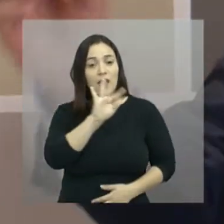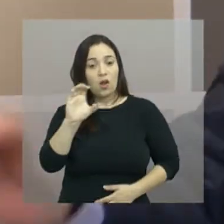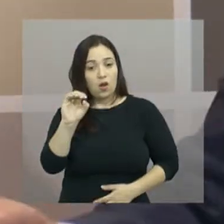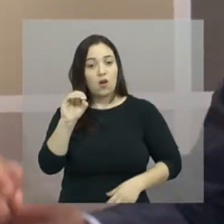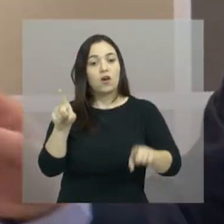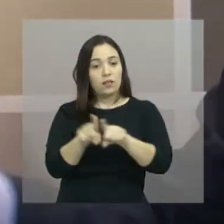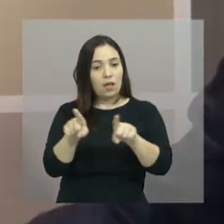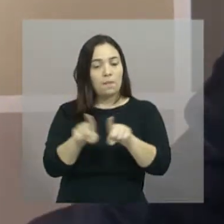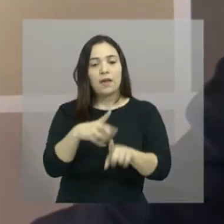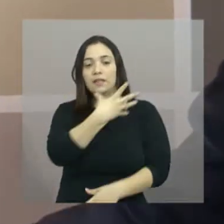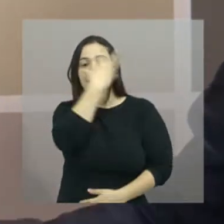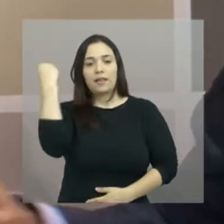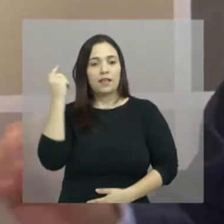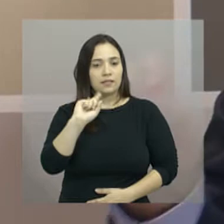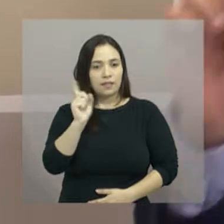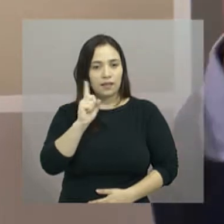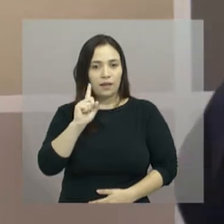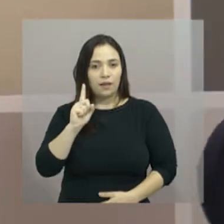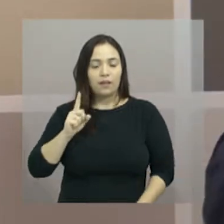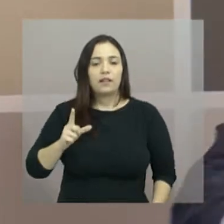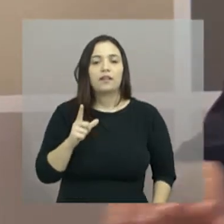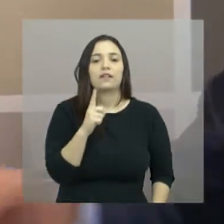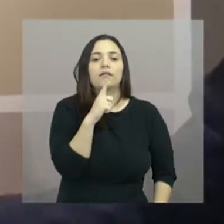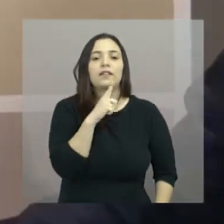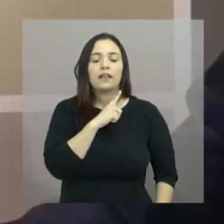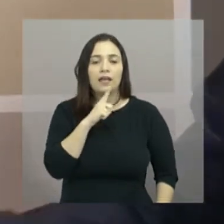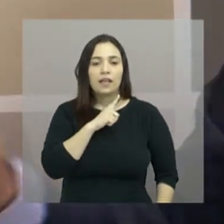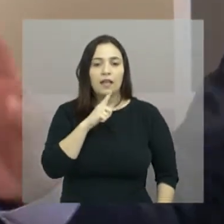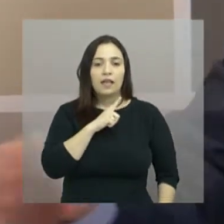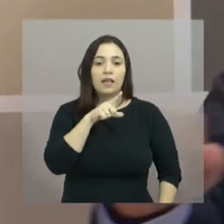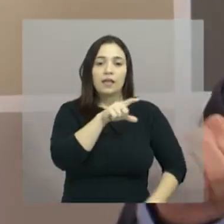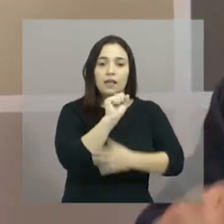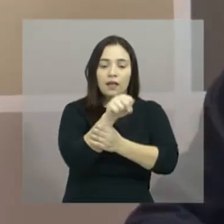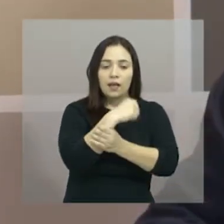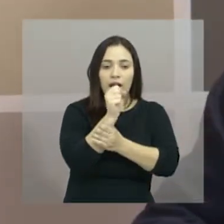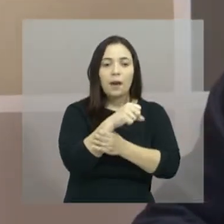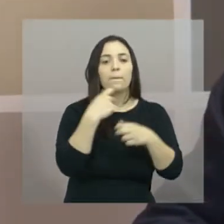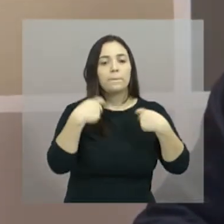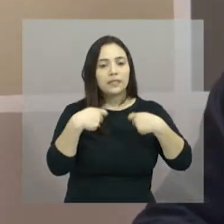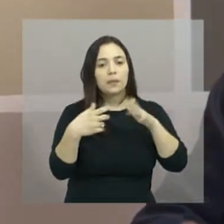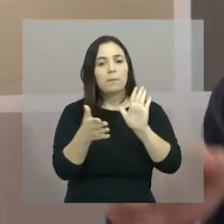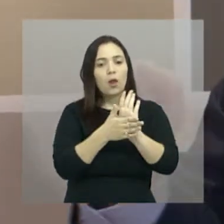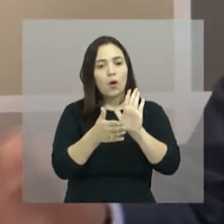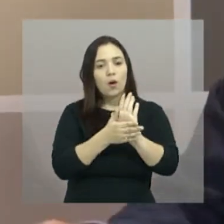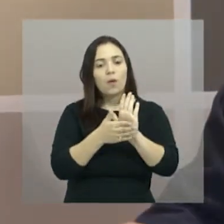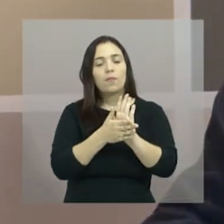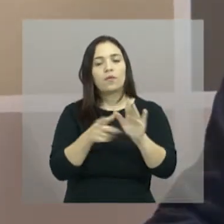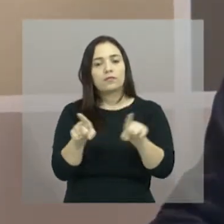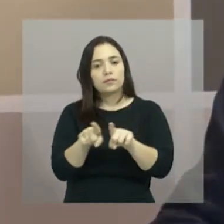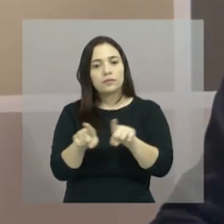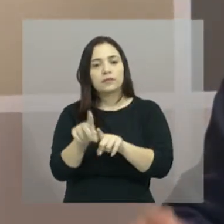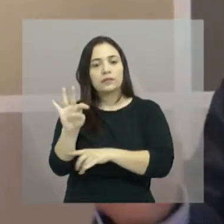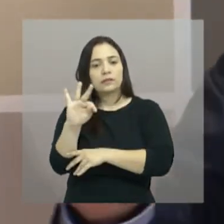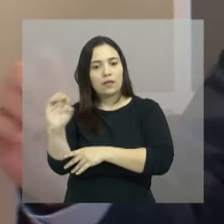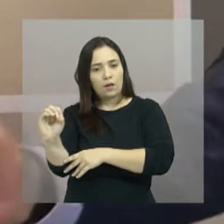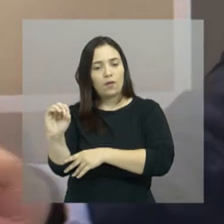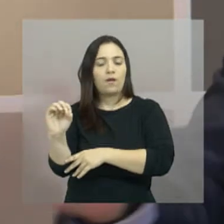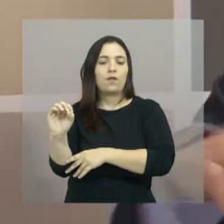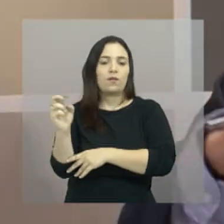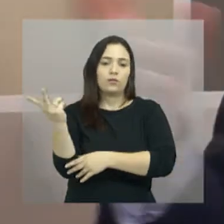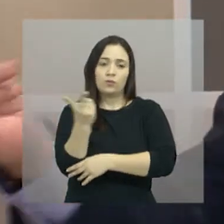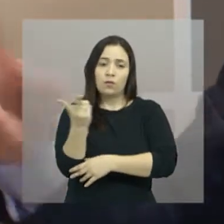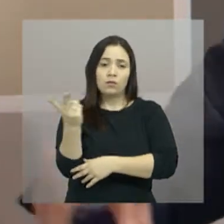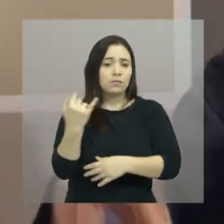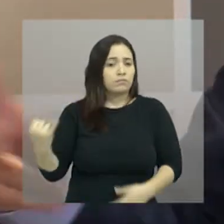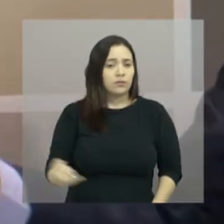não pode esquecer. Dentro do projeto, depois vai falar mais um pouquinho. Propõe também para o NASF, é interessante também, muito importante,